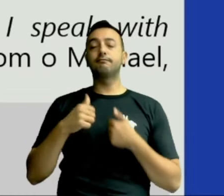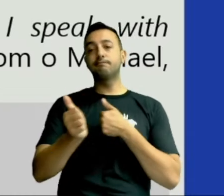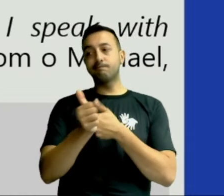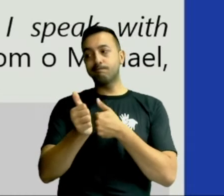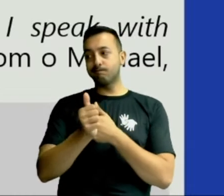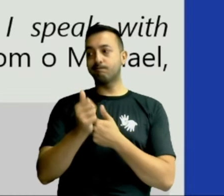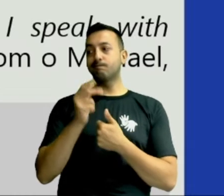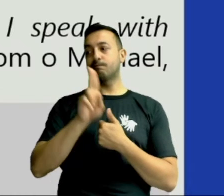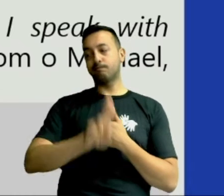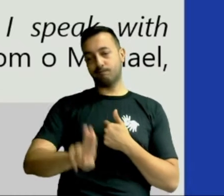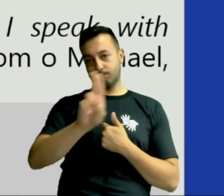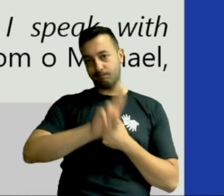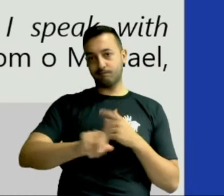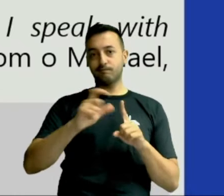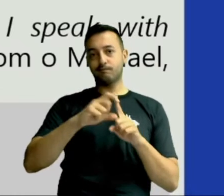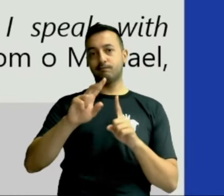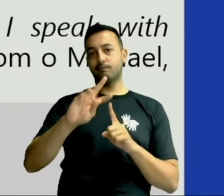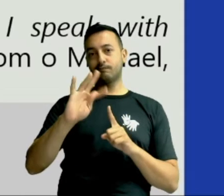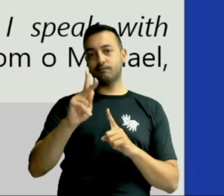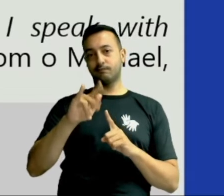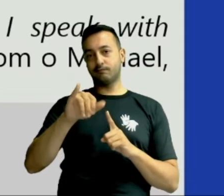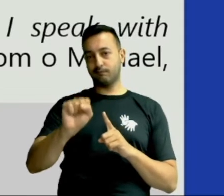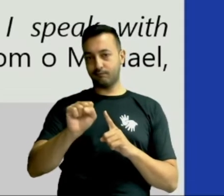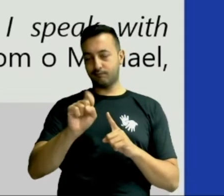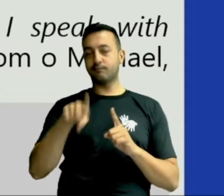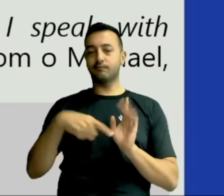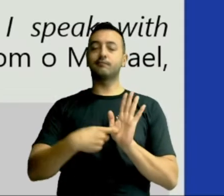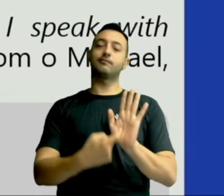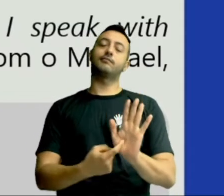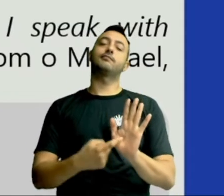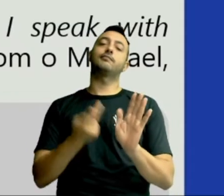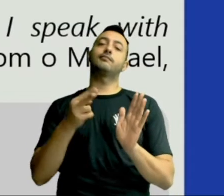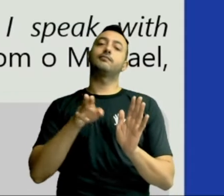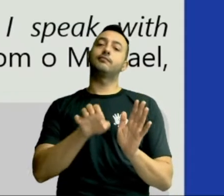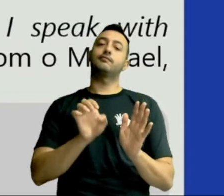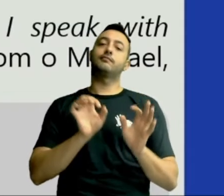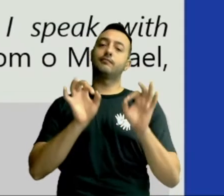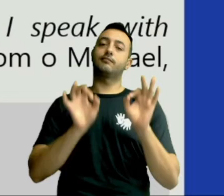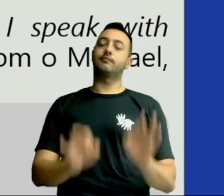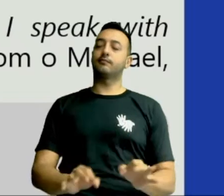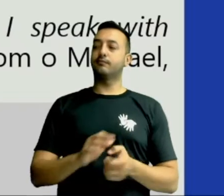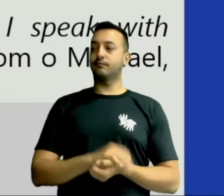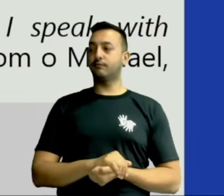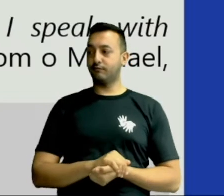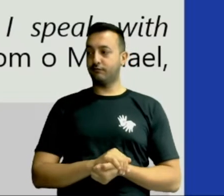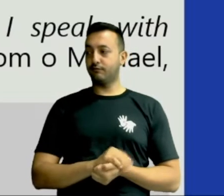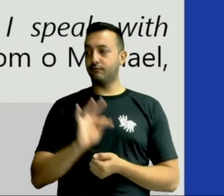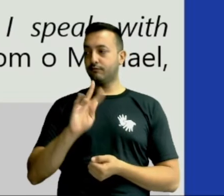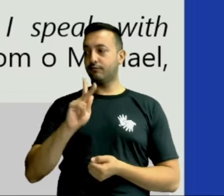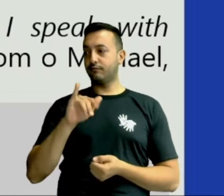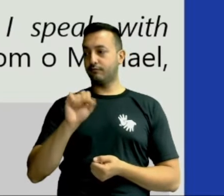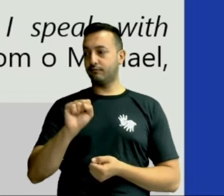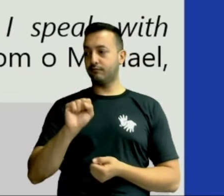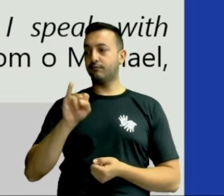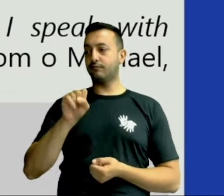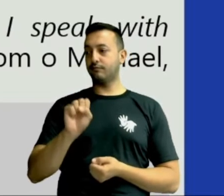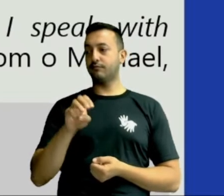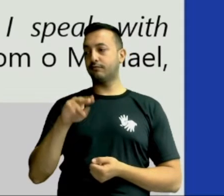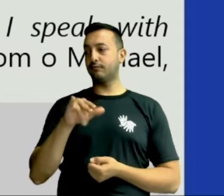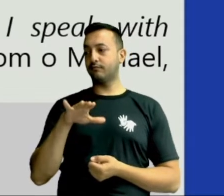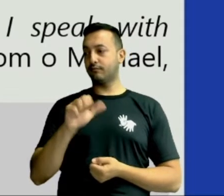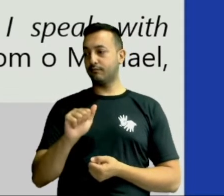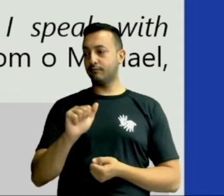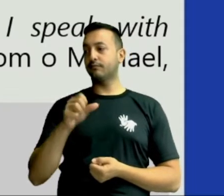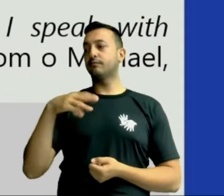luz então estou utilizando o Deus que eu demonstro ter prolam correto desses Mônica